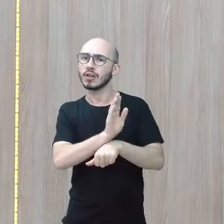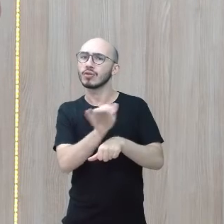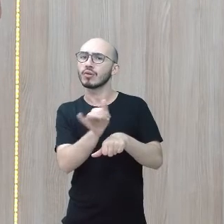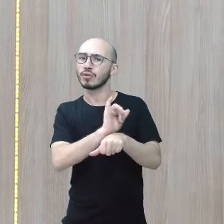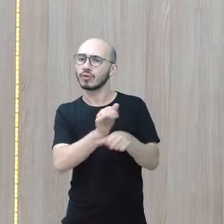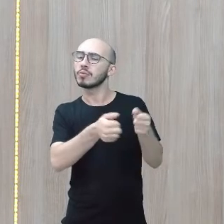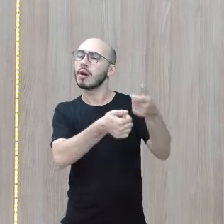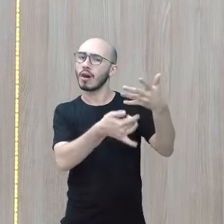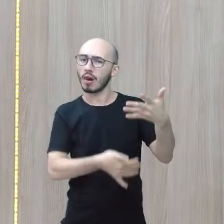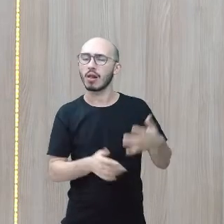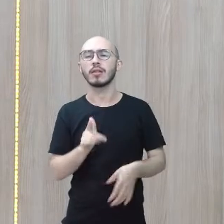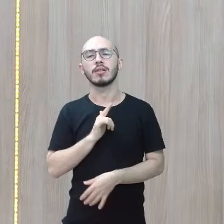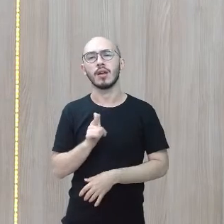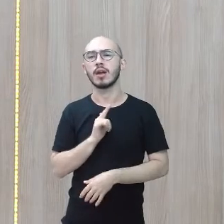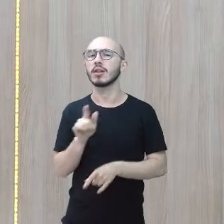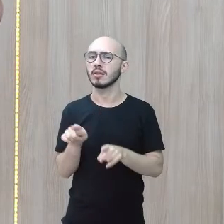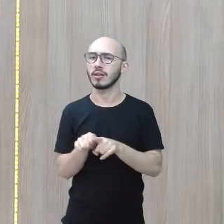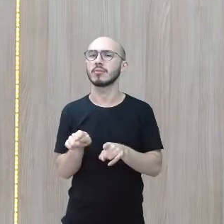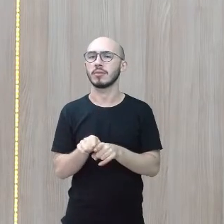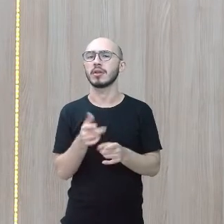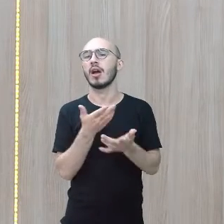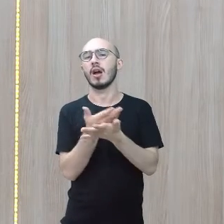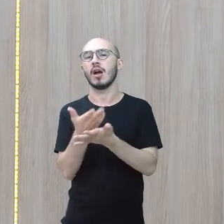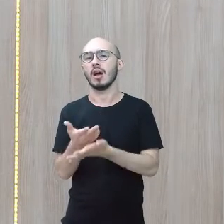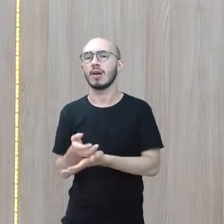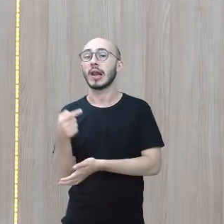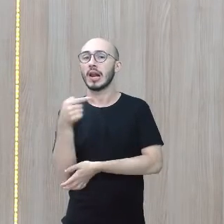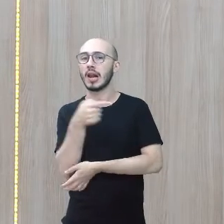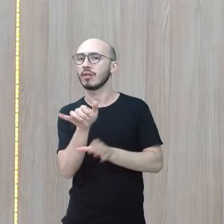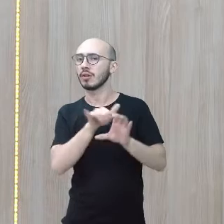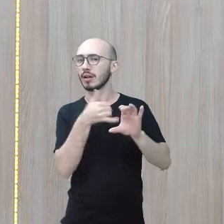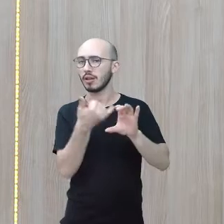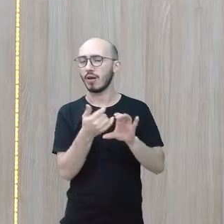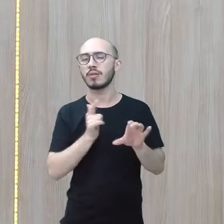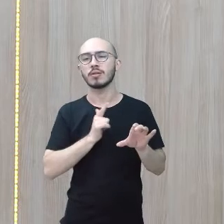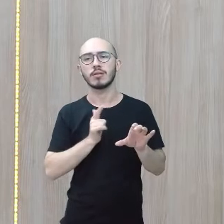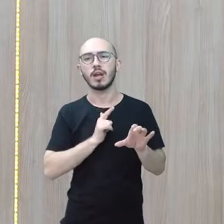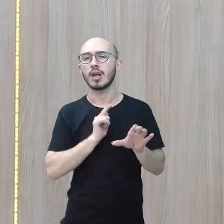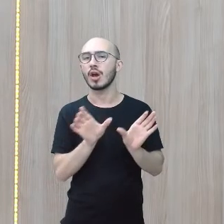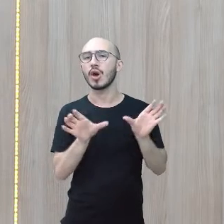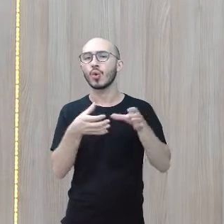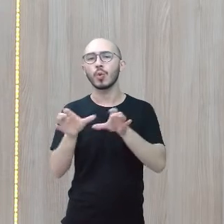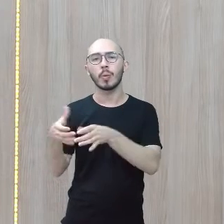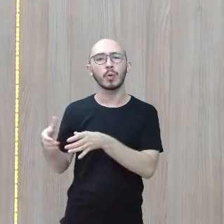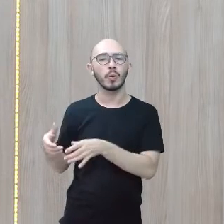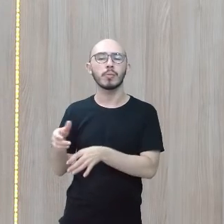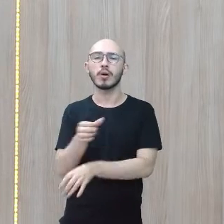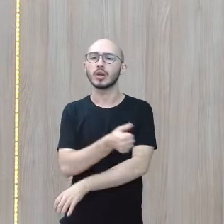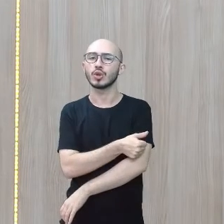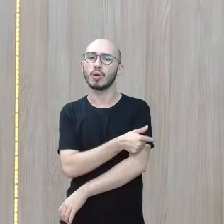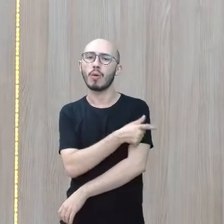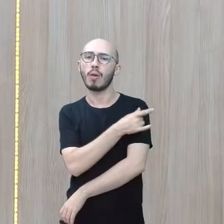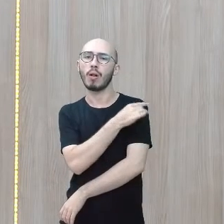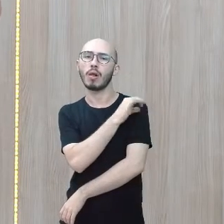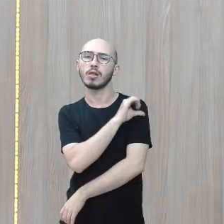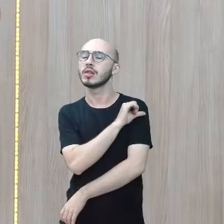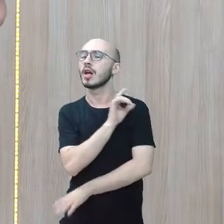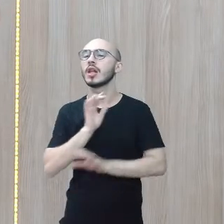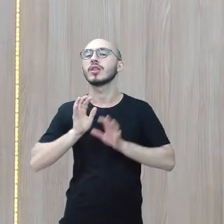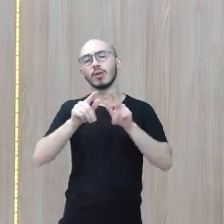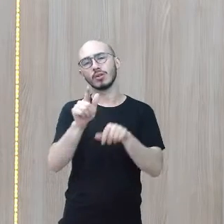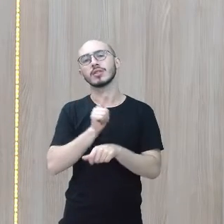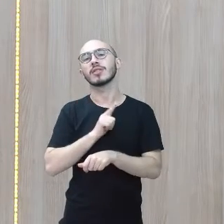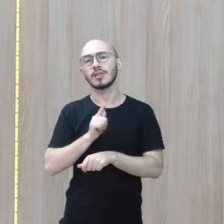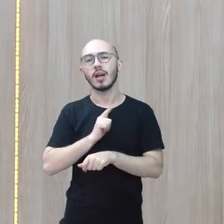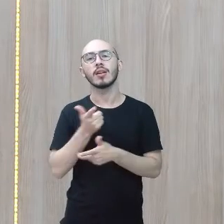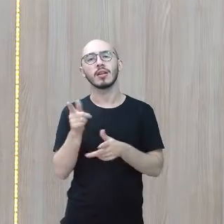relembrar de algum conceito, tá certo, gente? Então, lá no canal tem a playlist de todas as séries para você navegar e aí revisar conteúdos